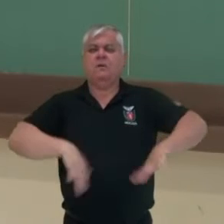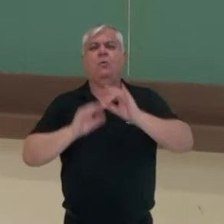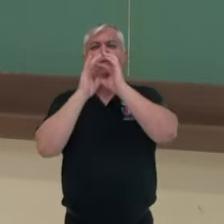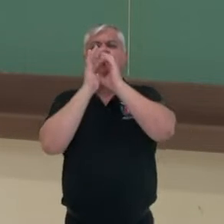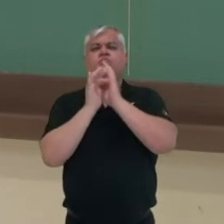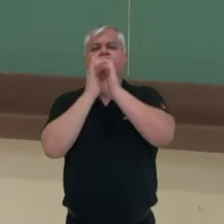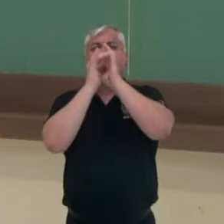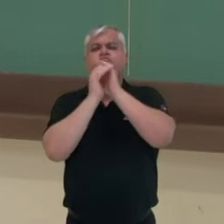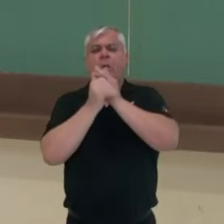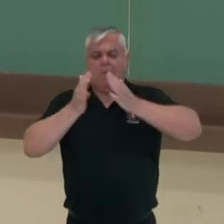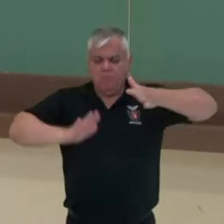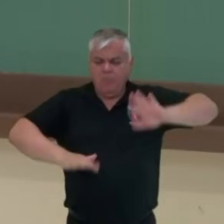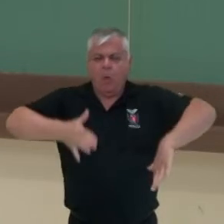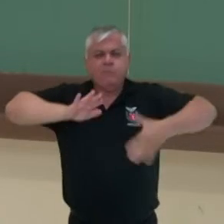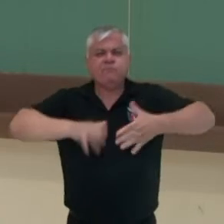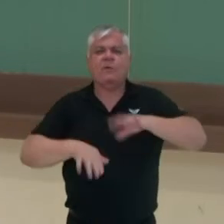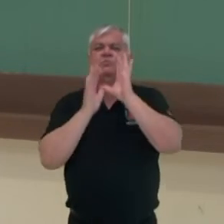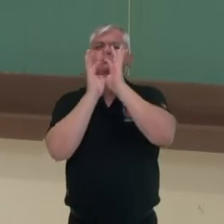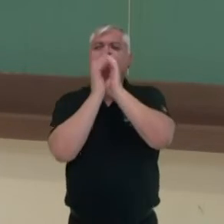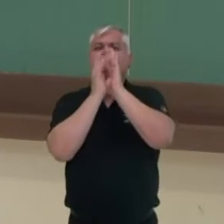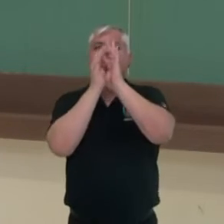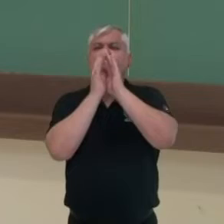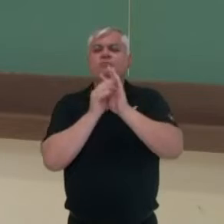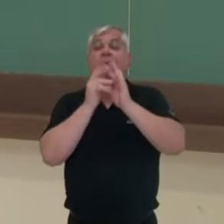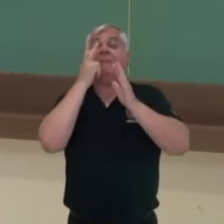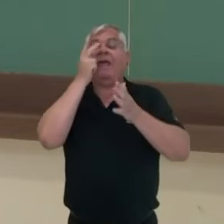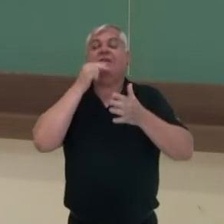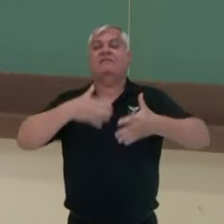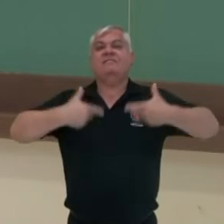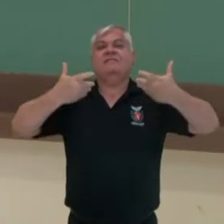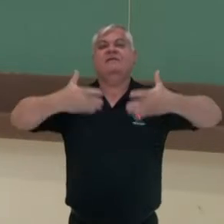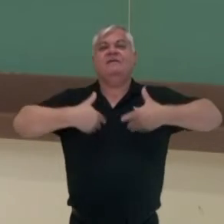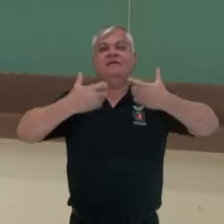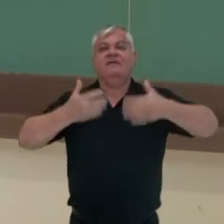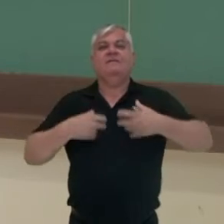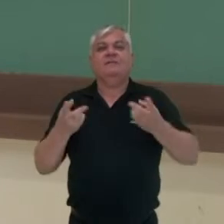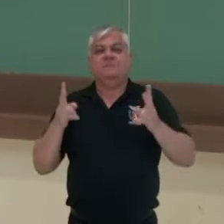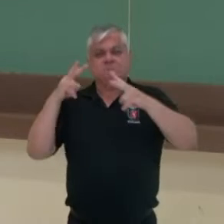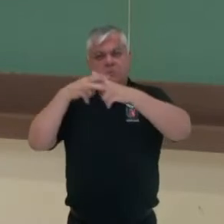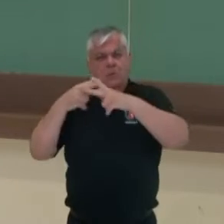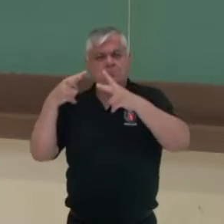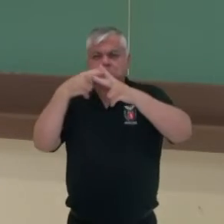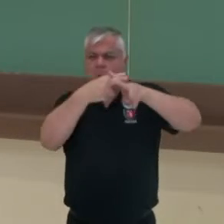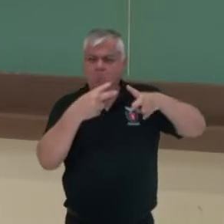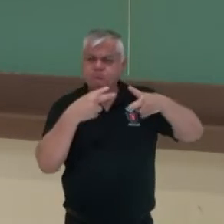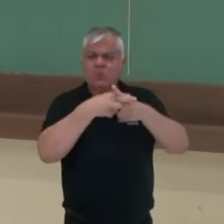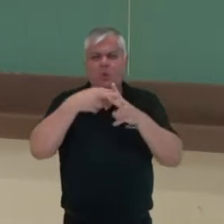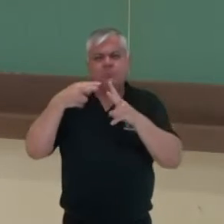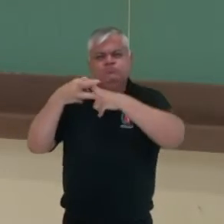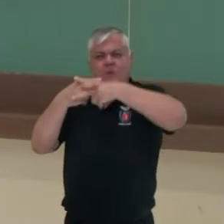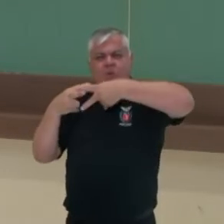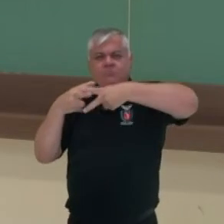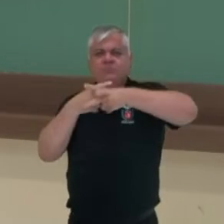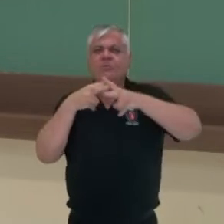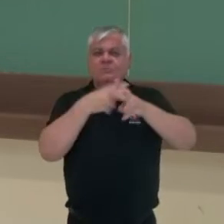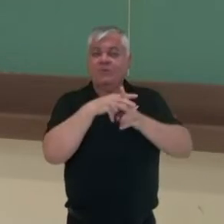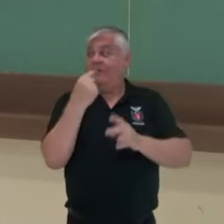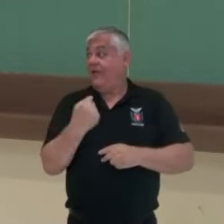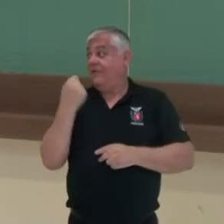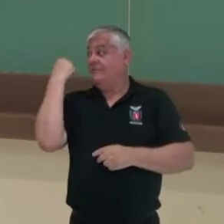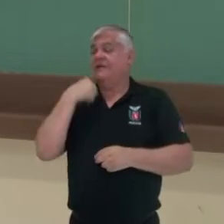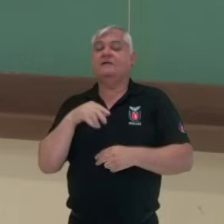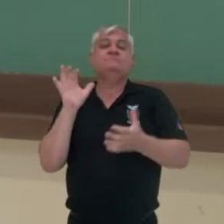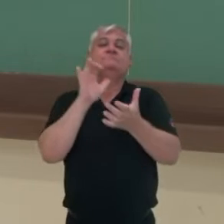flautas, né? Então, enquanto eles estão lutando, até na imagem aqui está mostrando ó, a música acontecendo lá ao fundo.